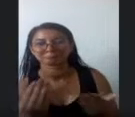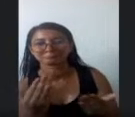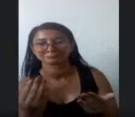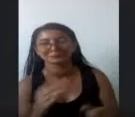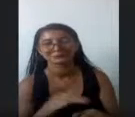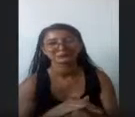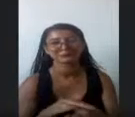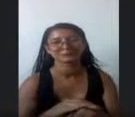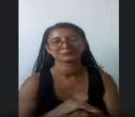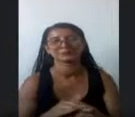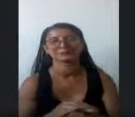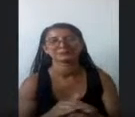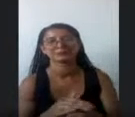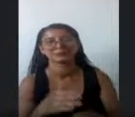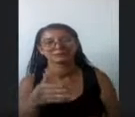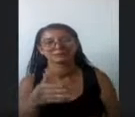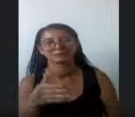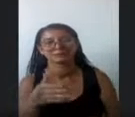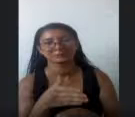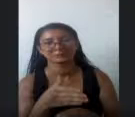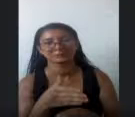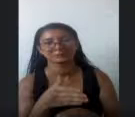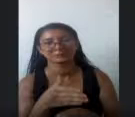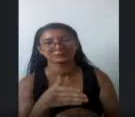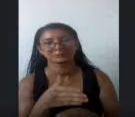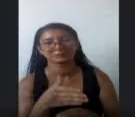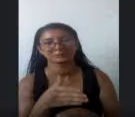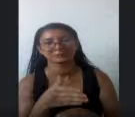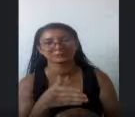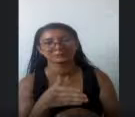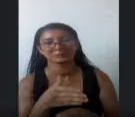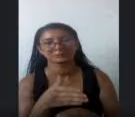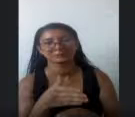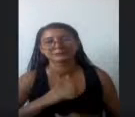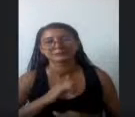e ter a oportunidade de estar trazendo a sua experiência. Muito obrigada.